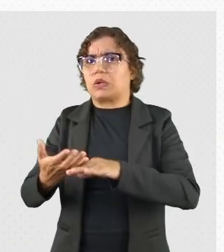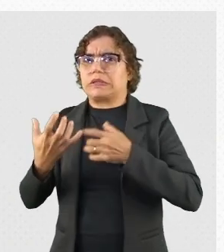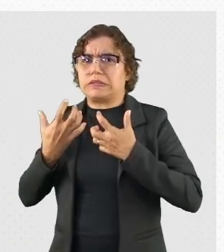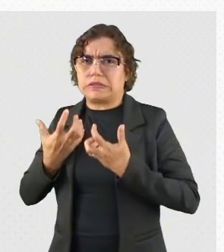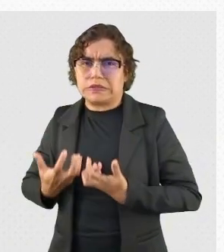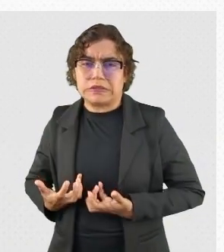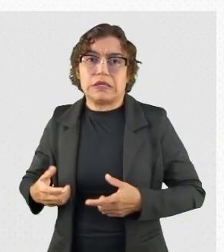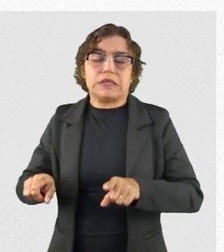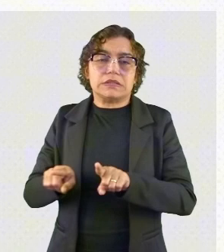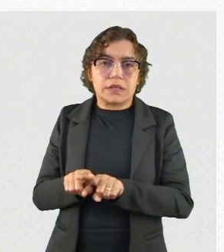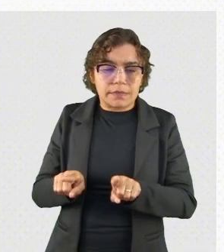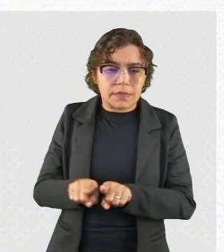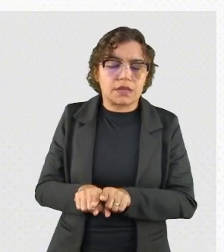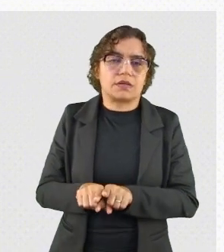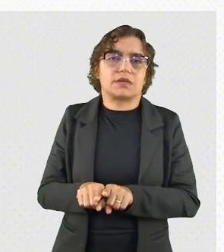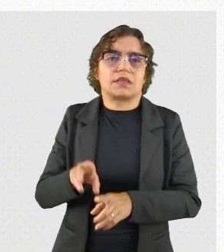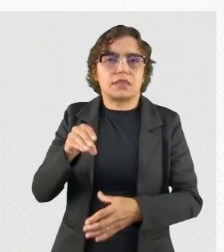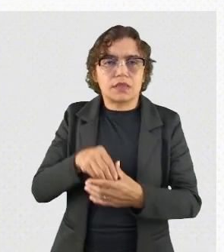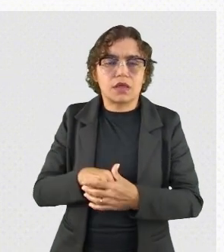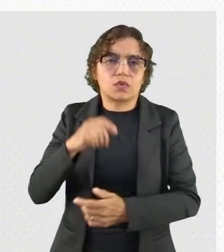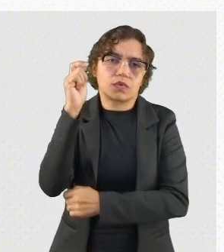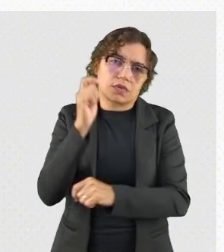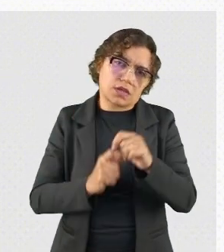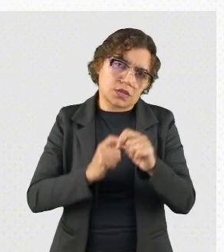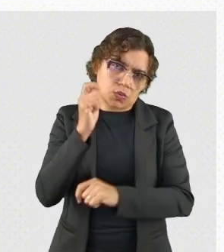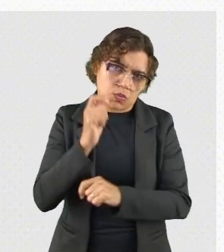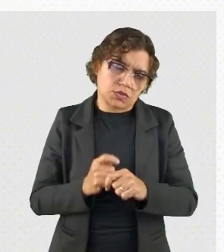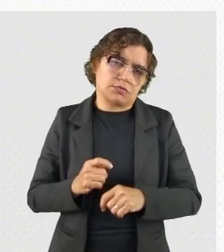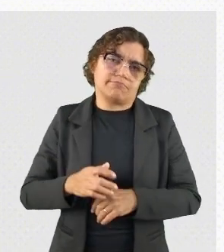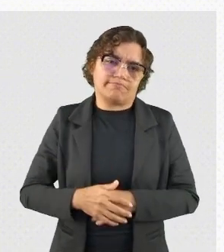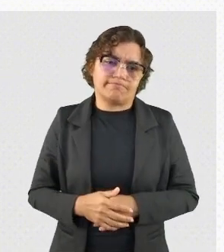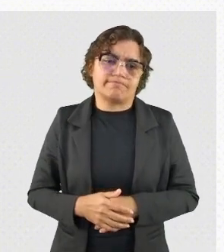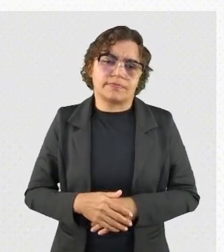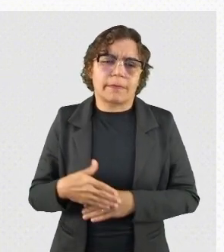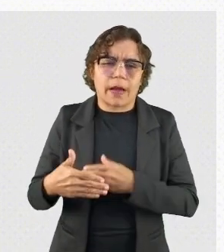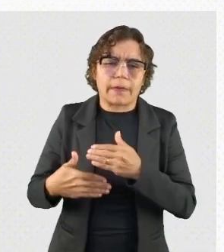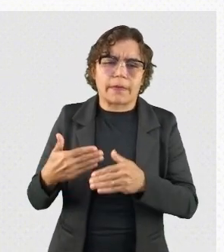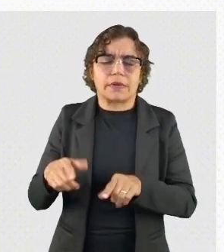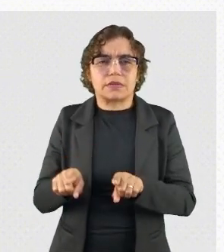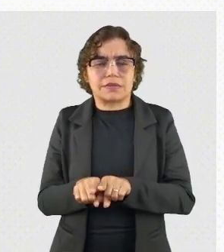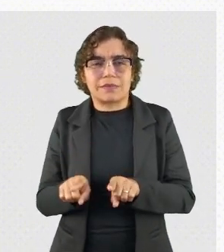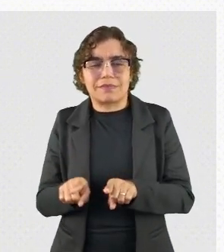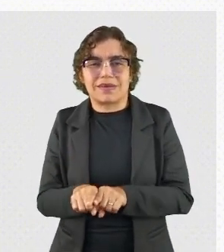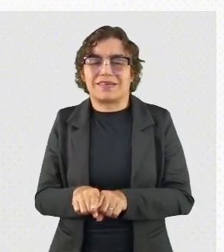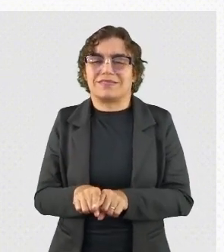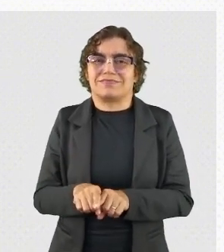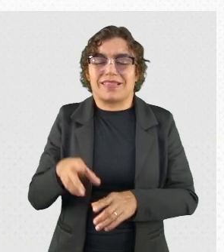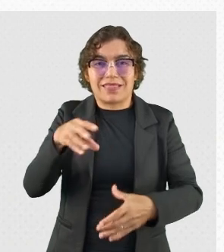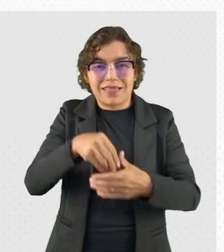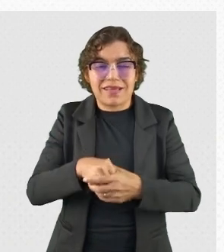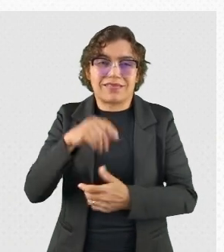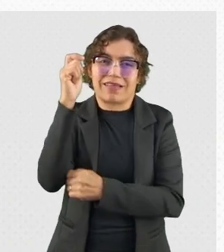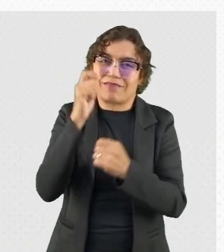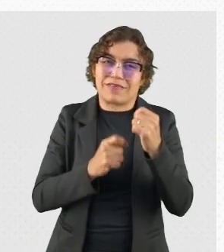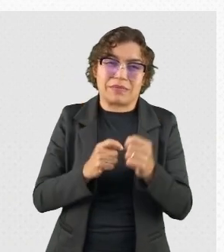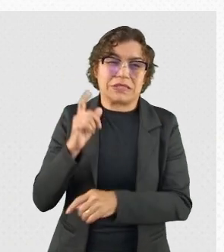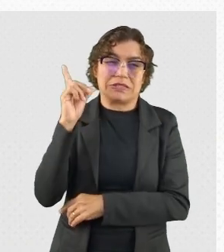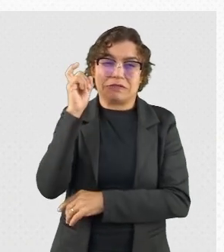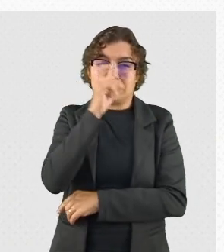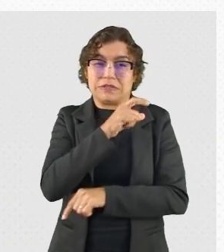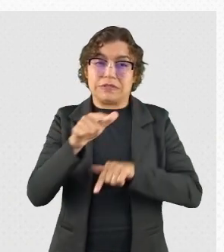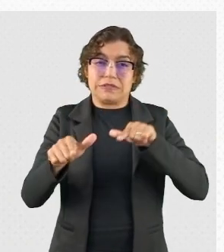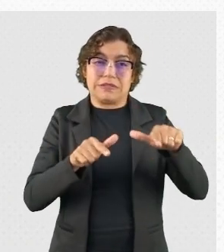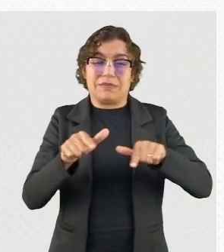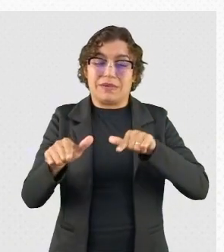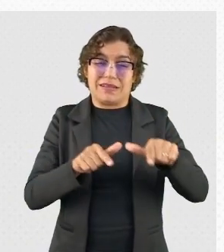né, dessas pessoas nessa indústria ainda muito incipiente. Se contar, né, a insalubridade que existia dentro dessas fábricas. Então, era um